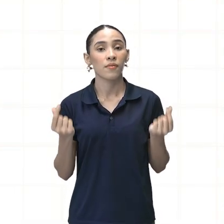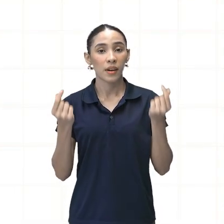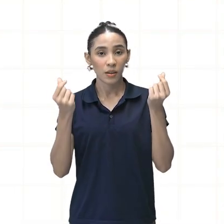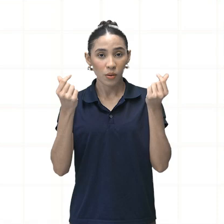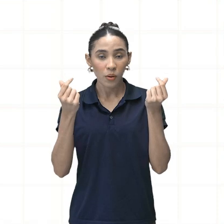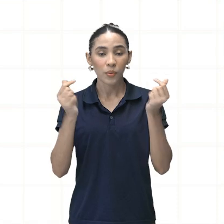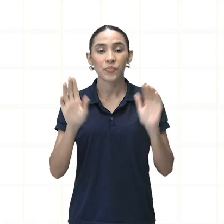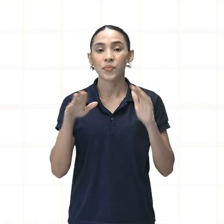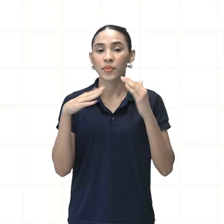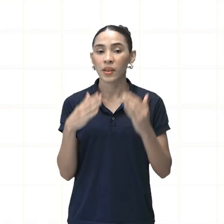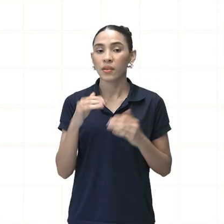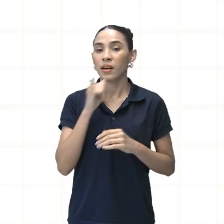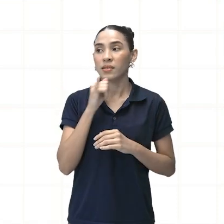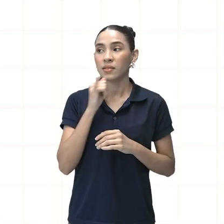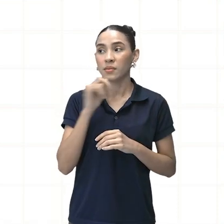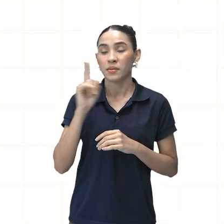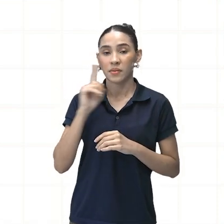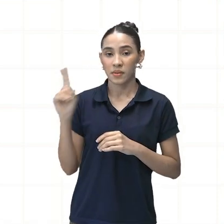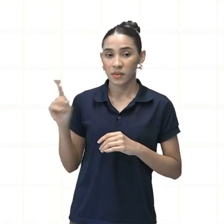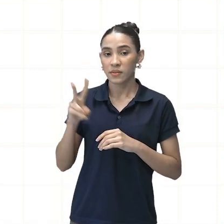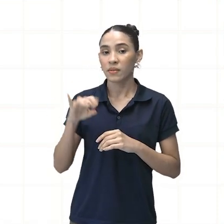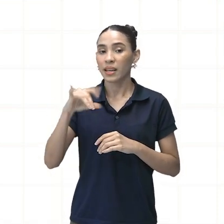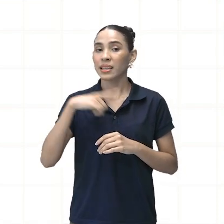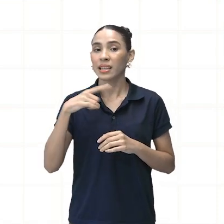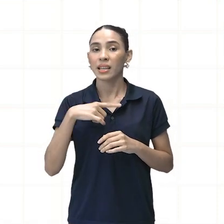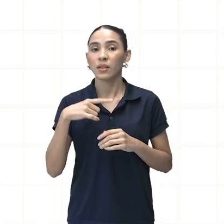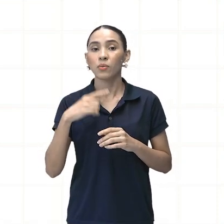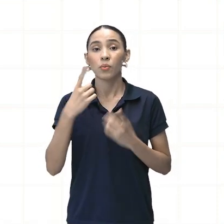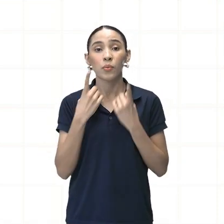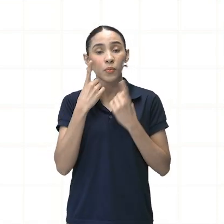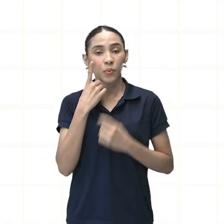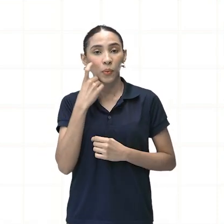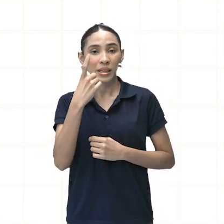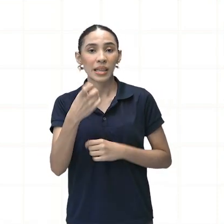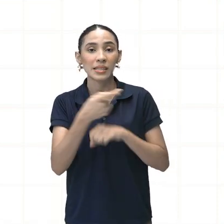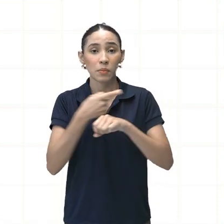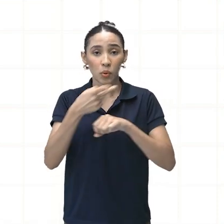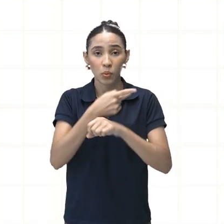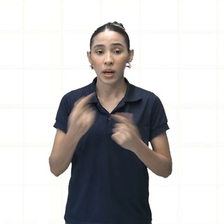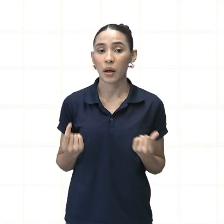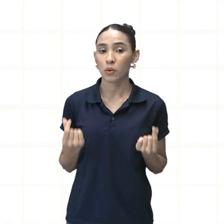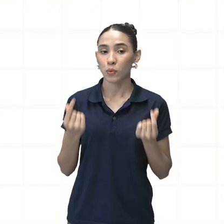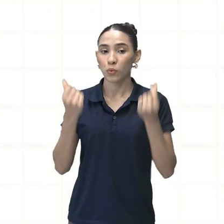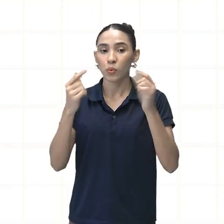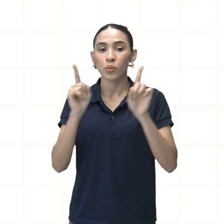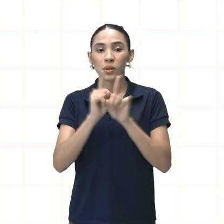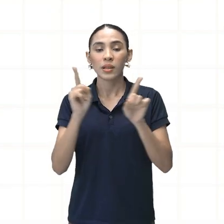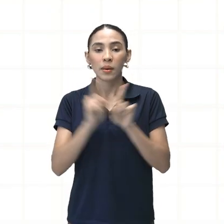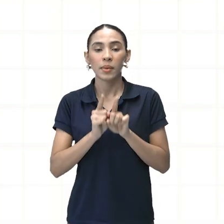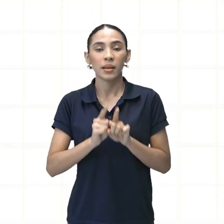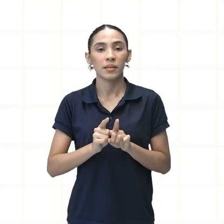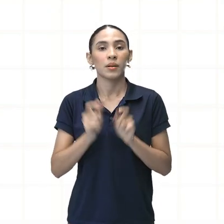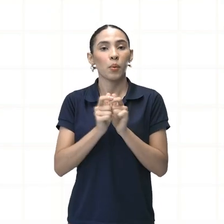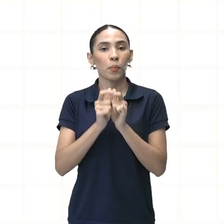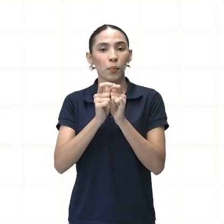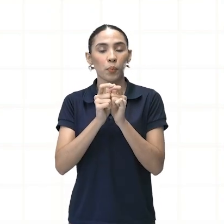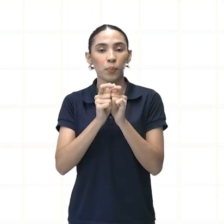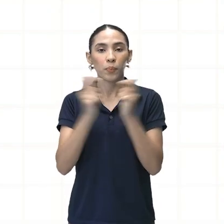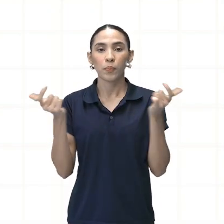valores, né? Então, aqui nós teremos uma busca pelo lucro e também na acumulação